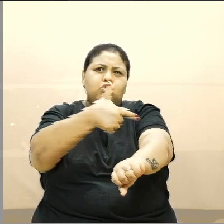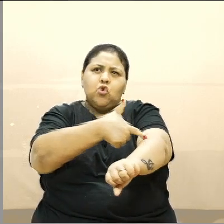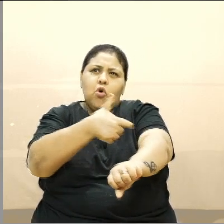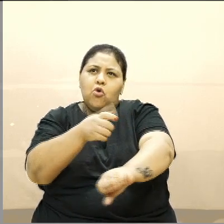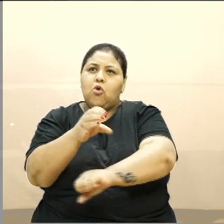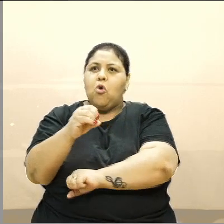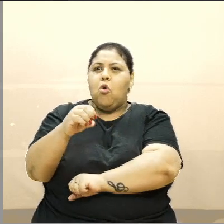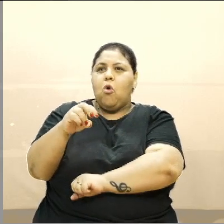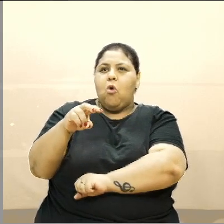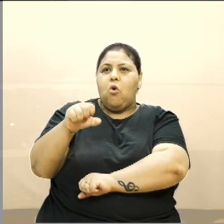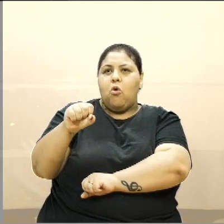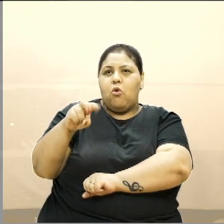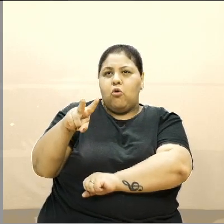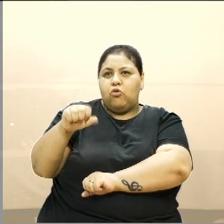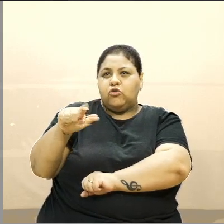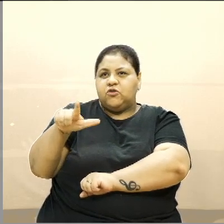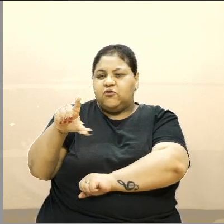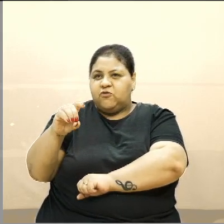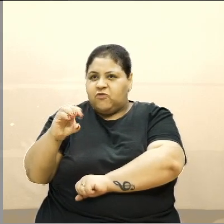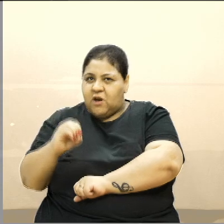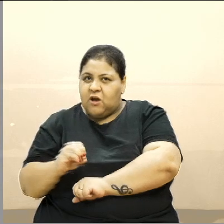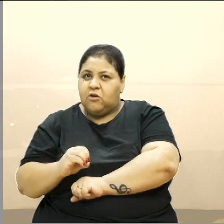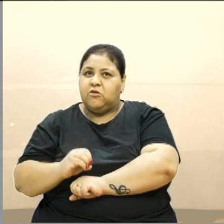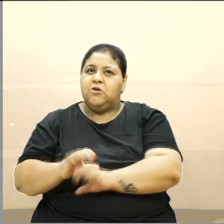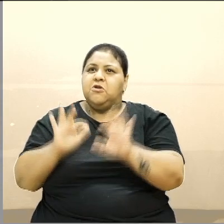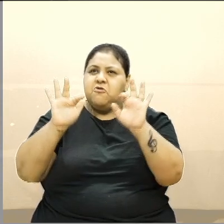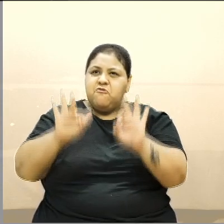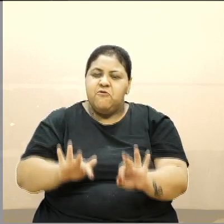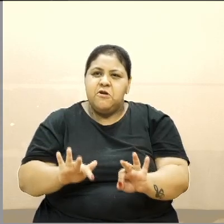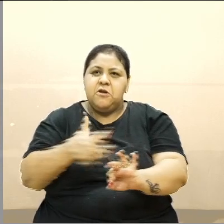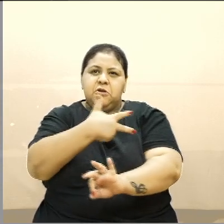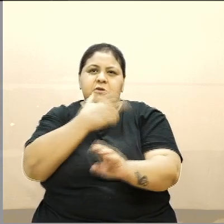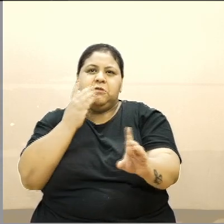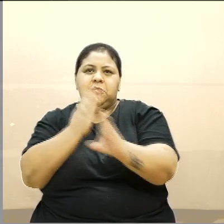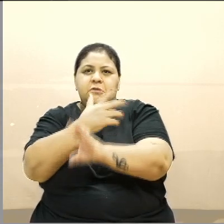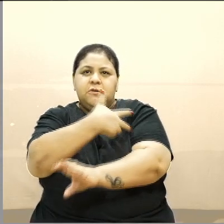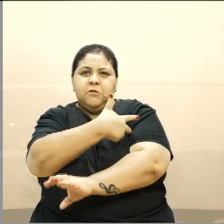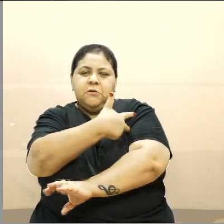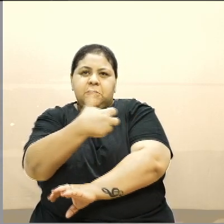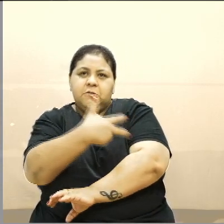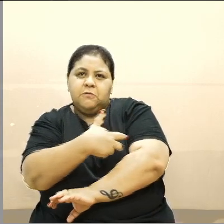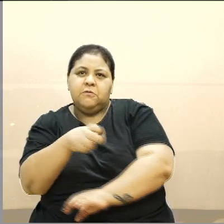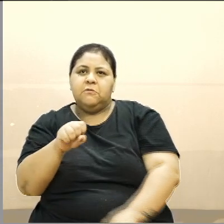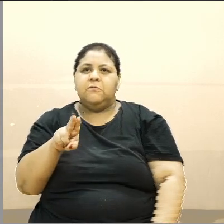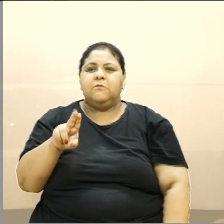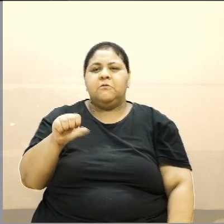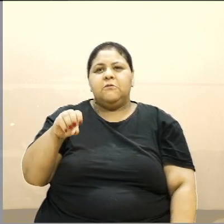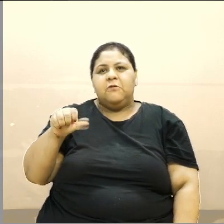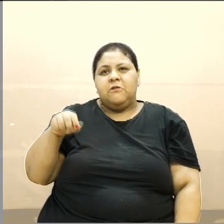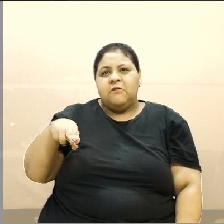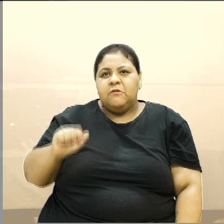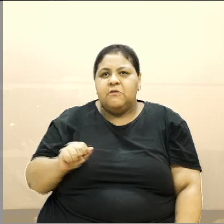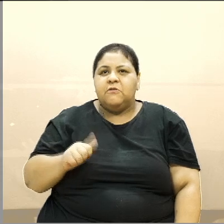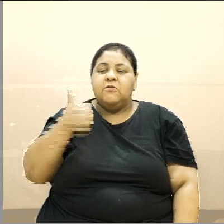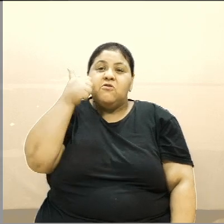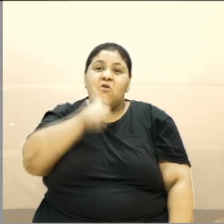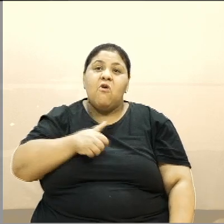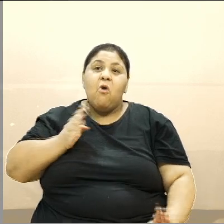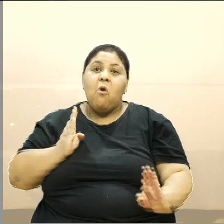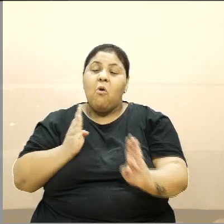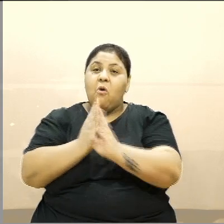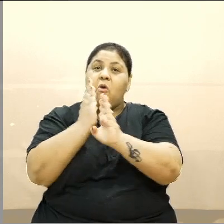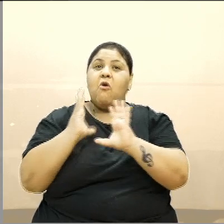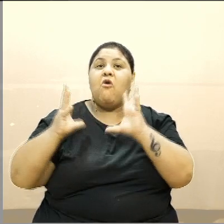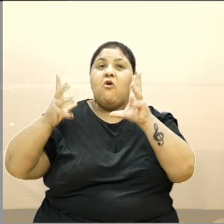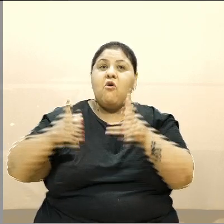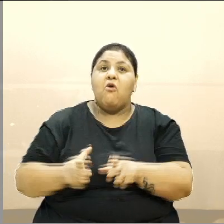um dos pioneiros do combate a endemias no Brasil, as vacinações. A gente tem a Suzana Herculano Hausel, que foi a mulher que descobriu